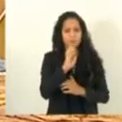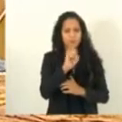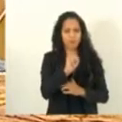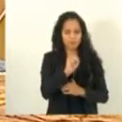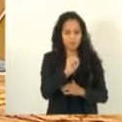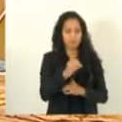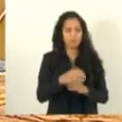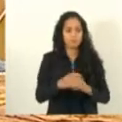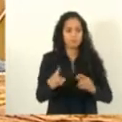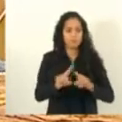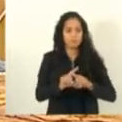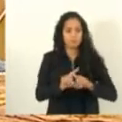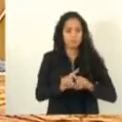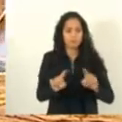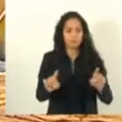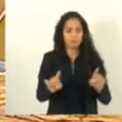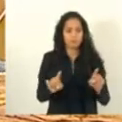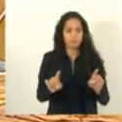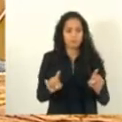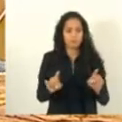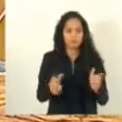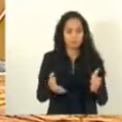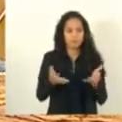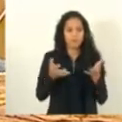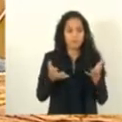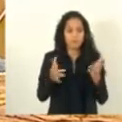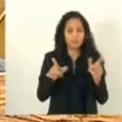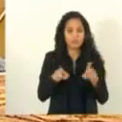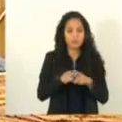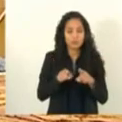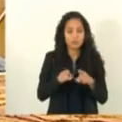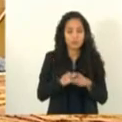mas não quero deixar de aqui